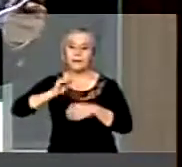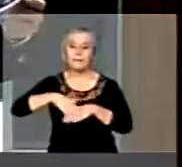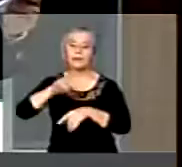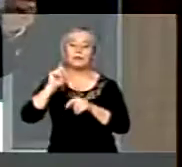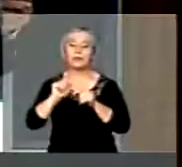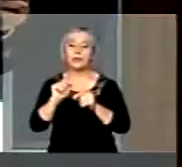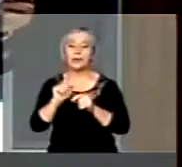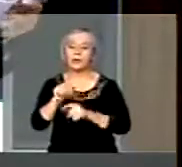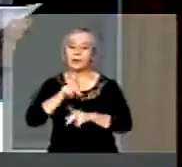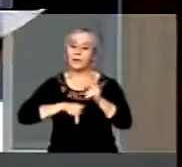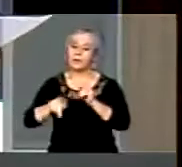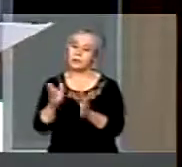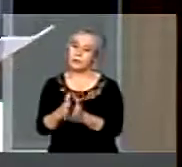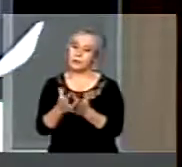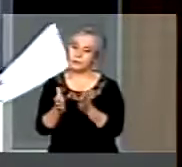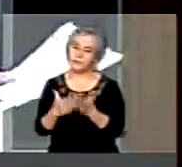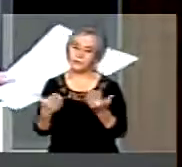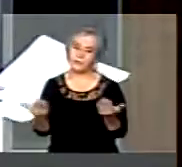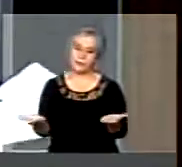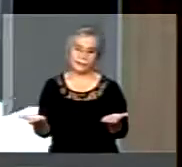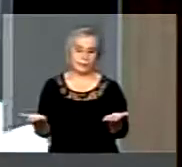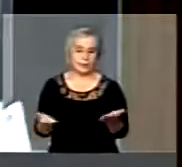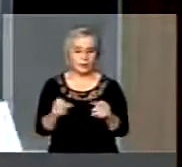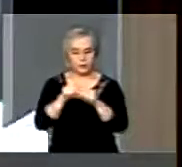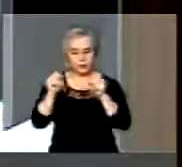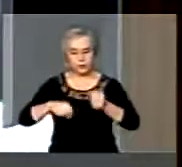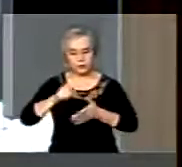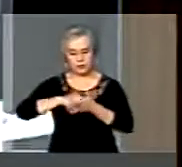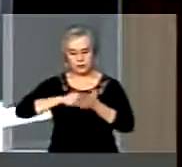aliás, não é novidade no sistema tributário